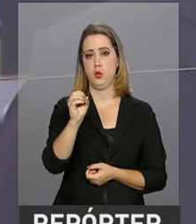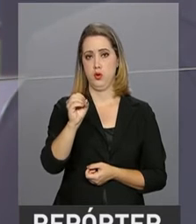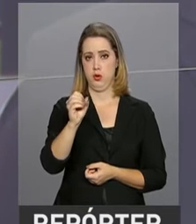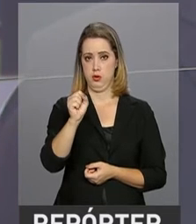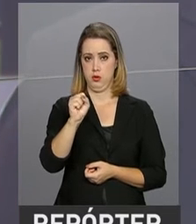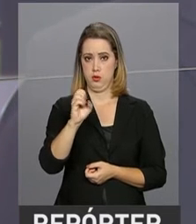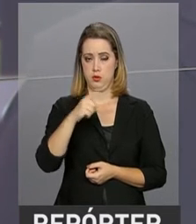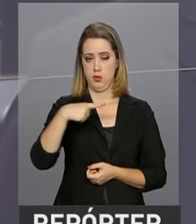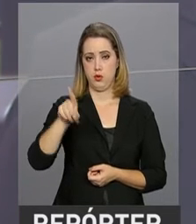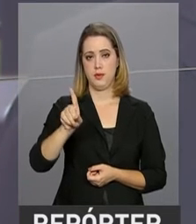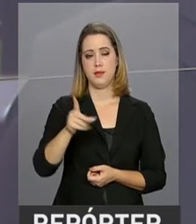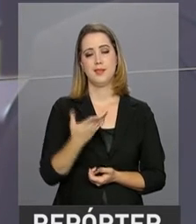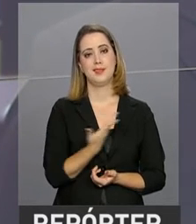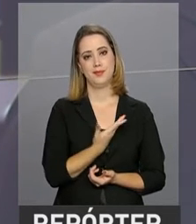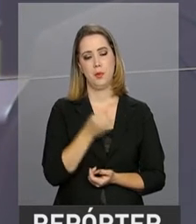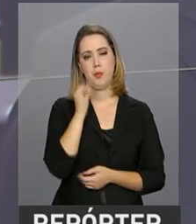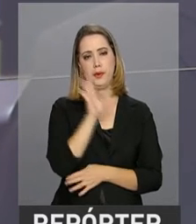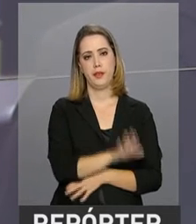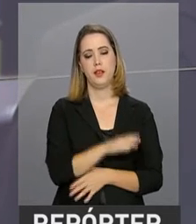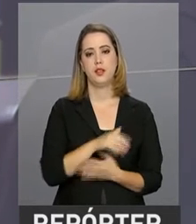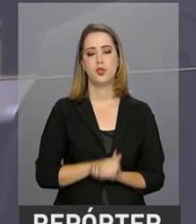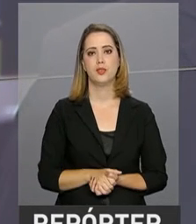Olá, José Luiz, boa tarde para você.